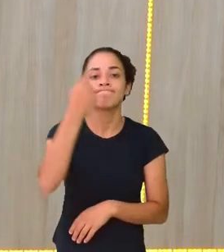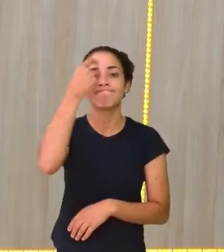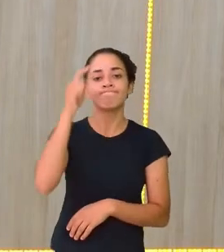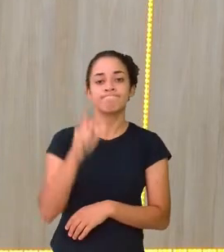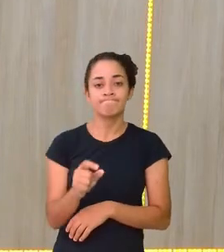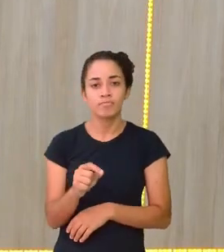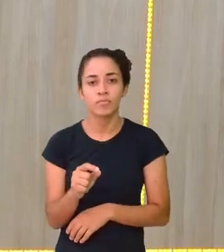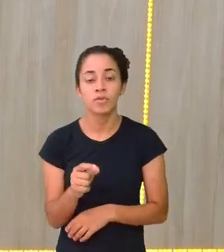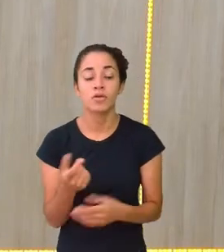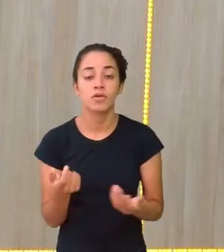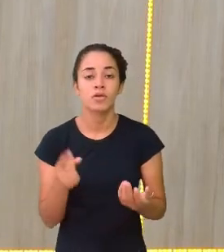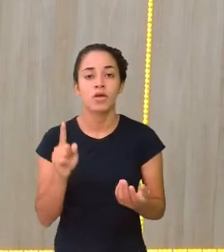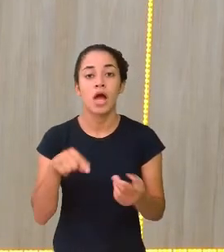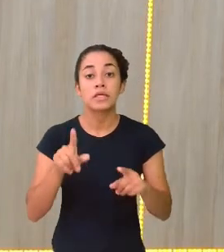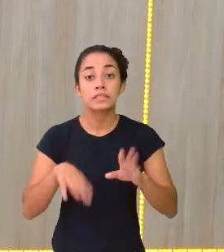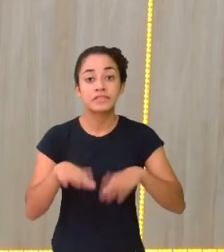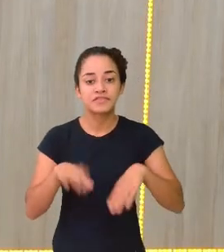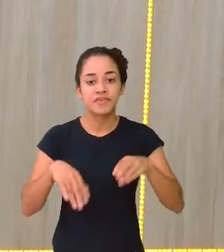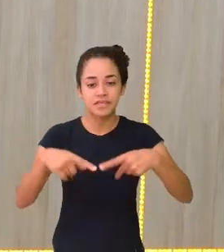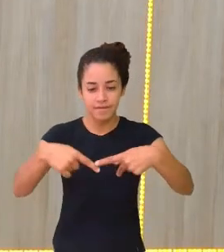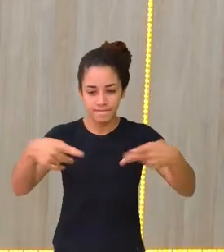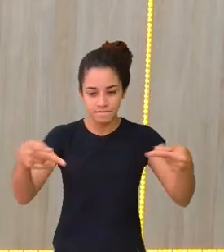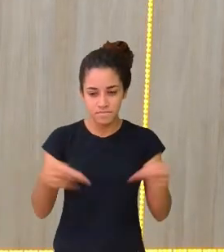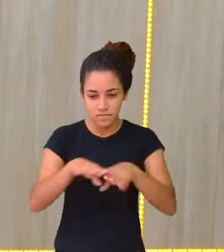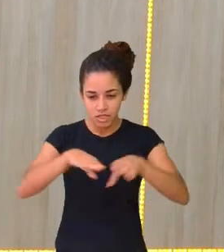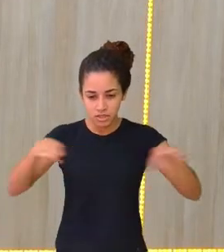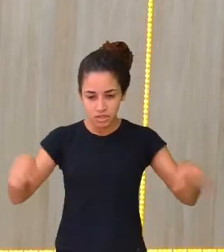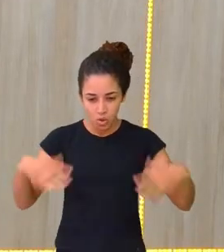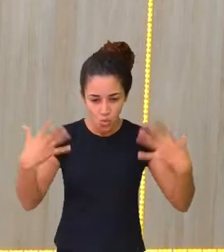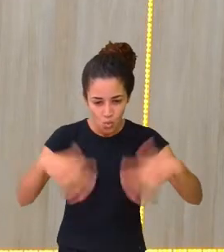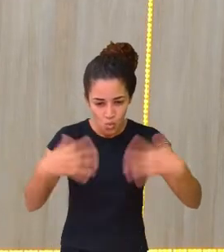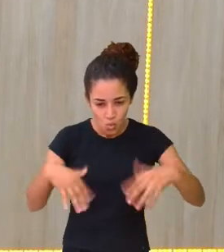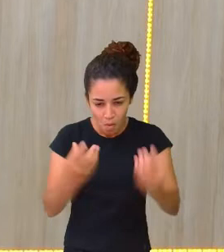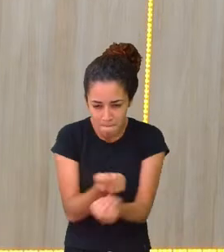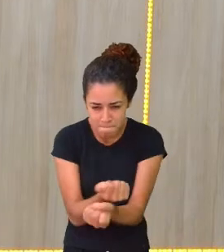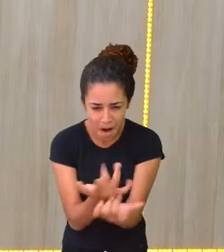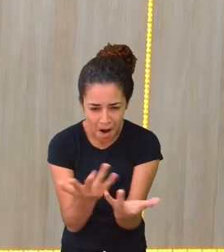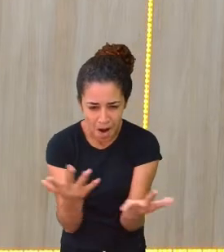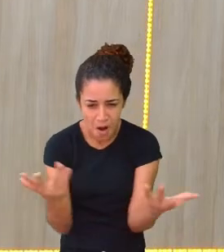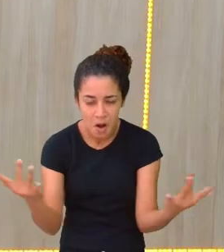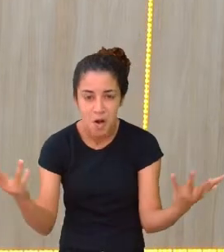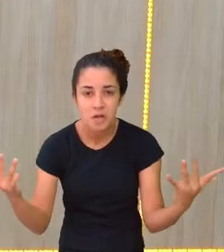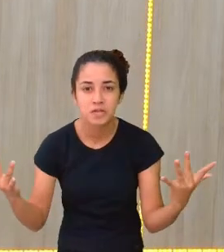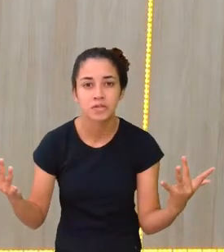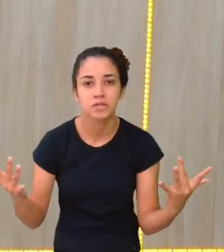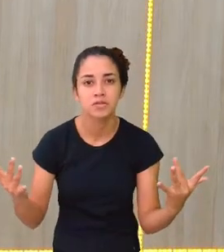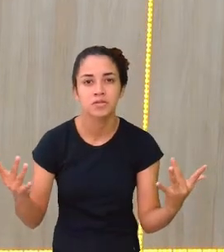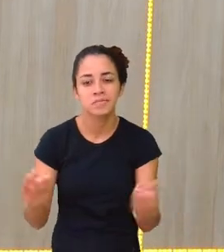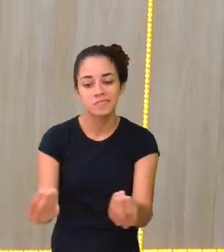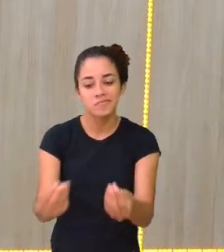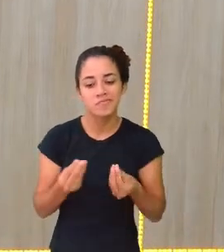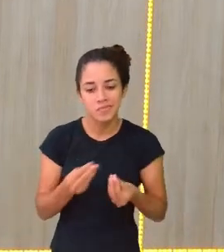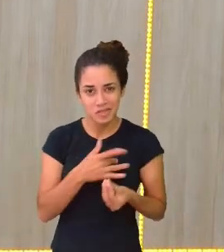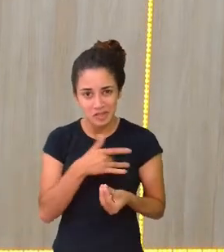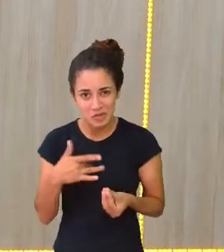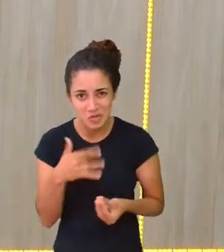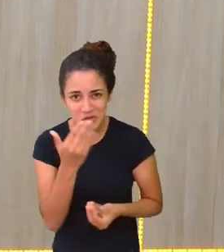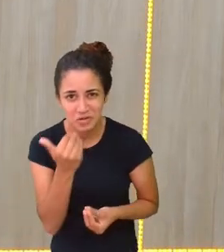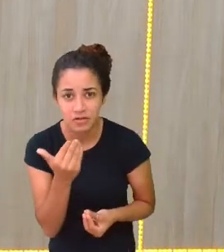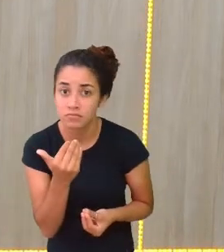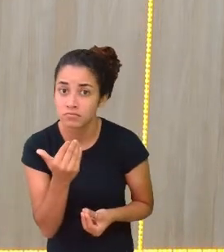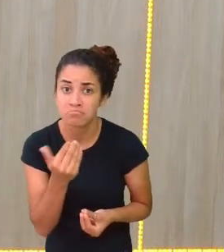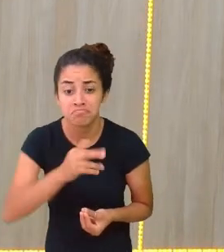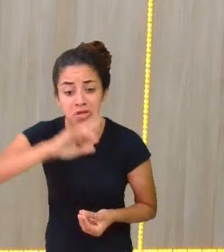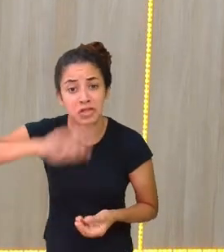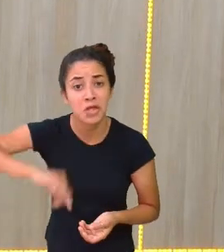aí de um prato farto, uma mesa farta, que vai trazer para a gente, não é, a questão aí de uma alimentação saudável. E às vezes não